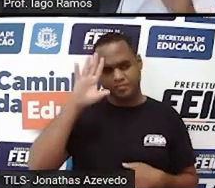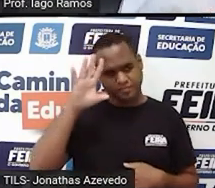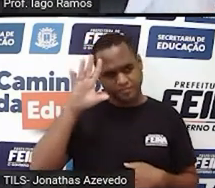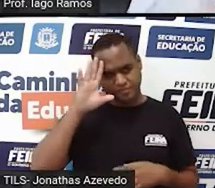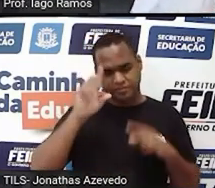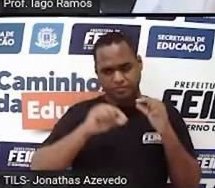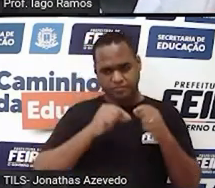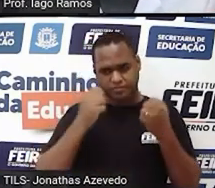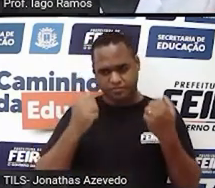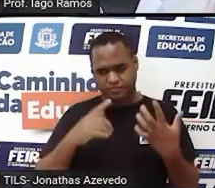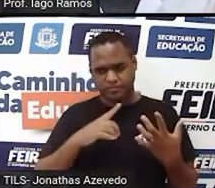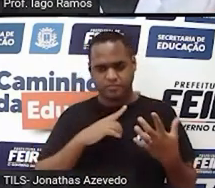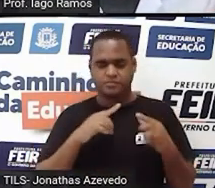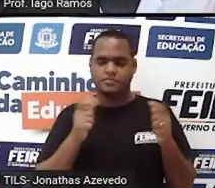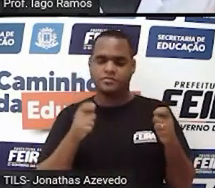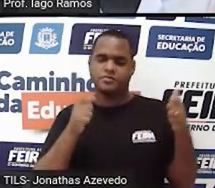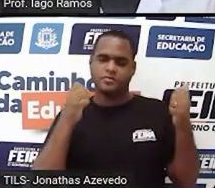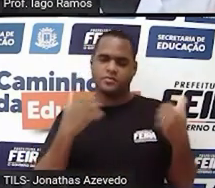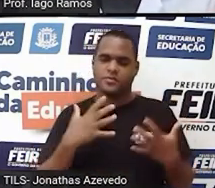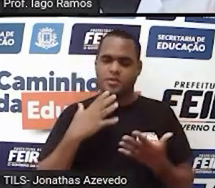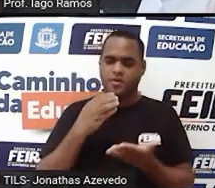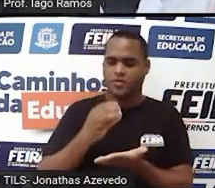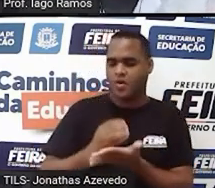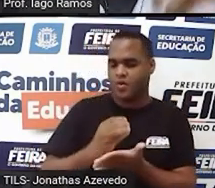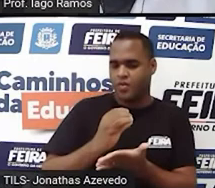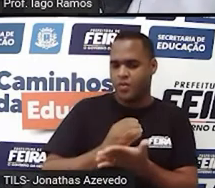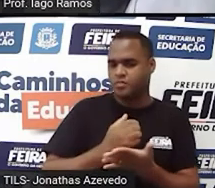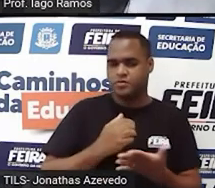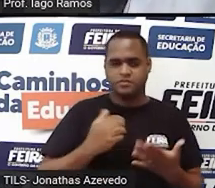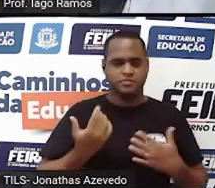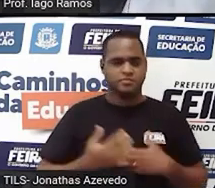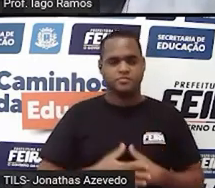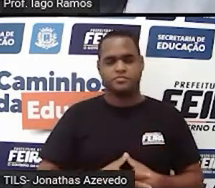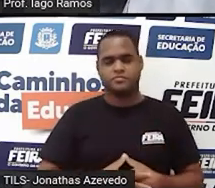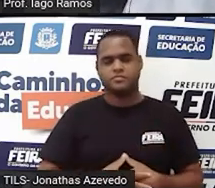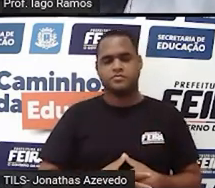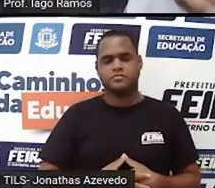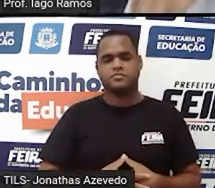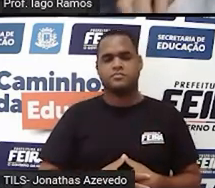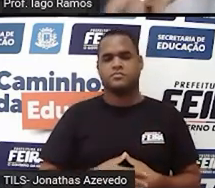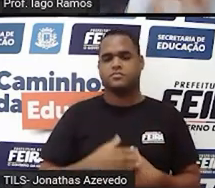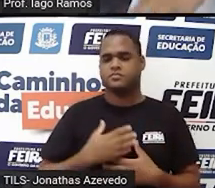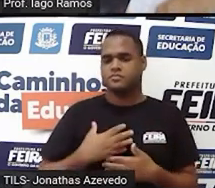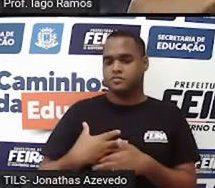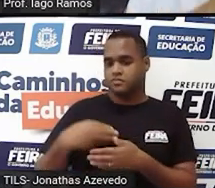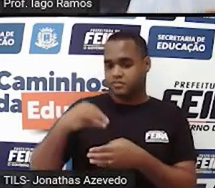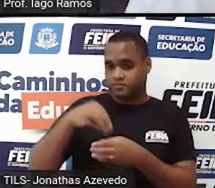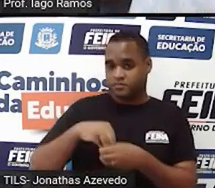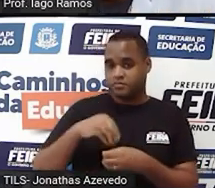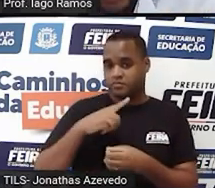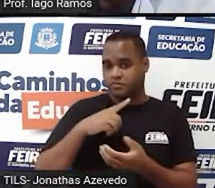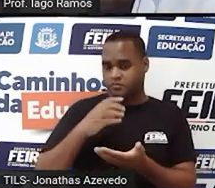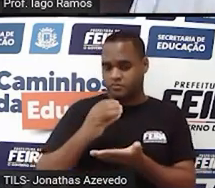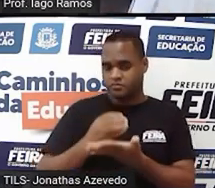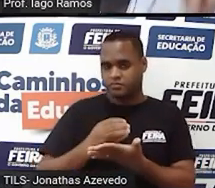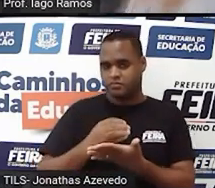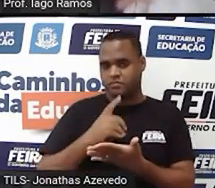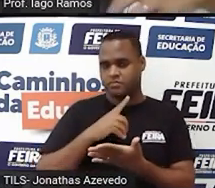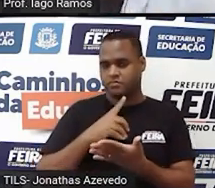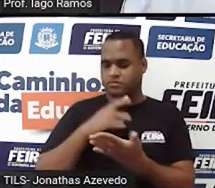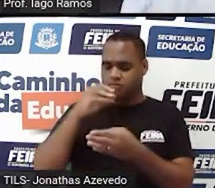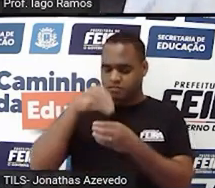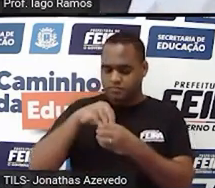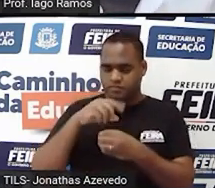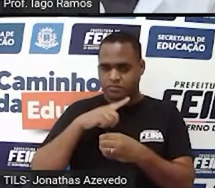sei lá numa um copo o espaço interno o espaço de dentro desse copo